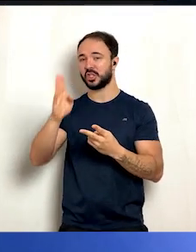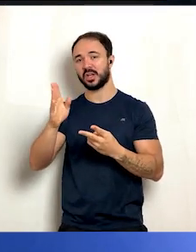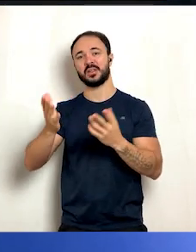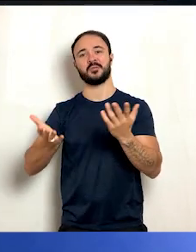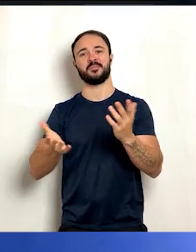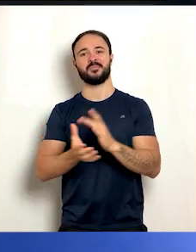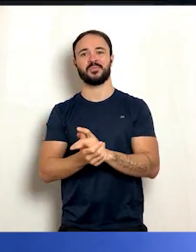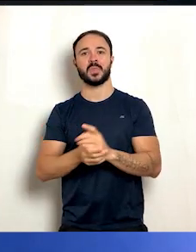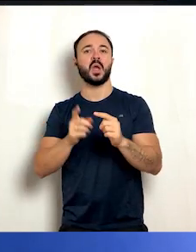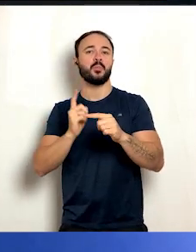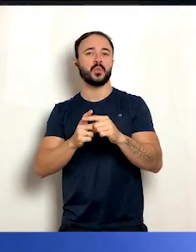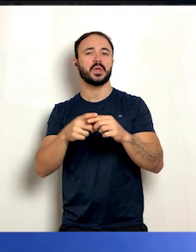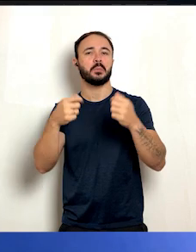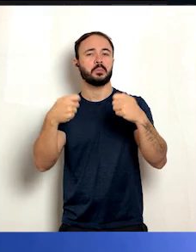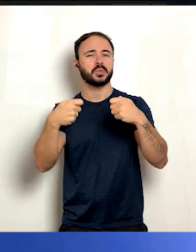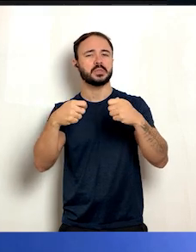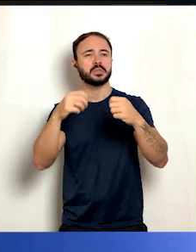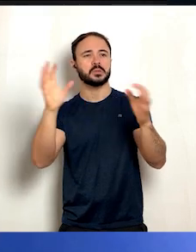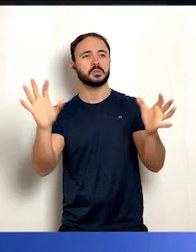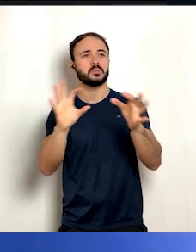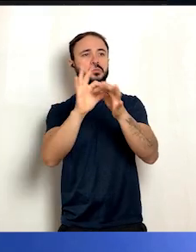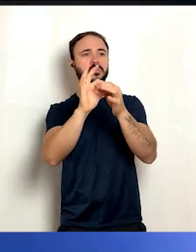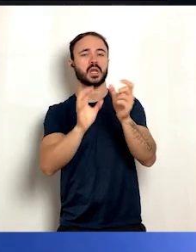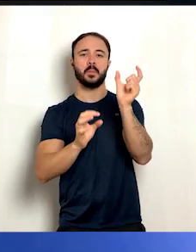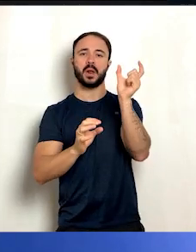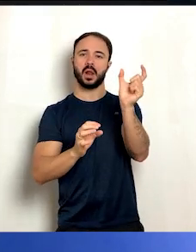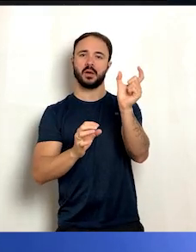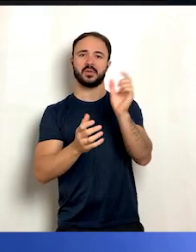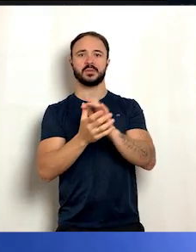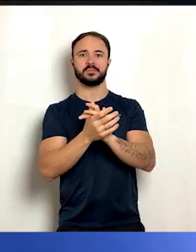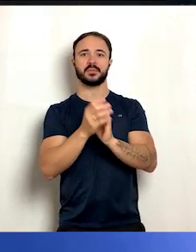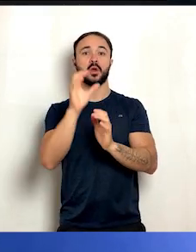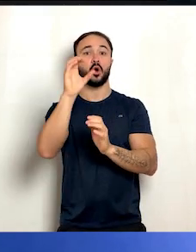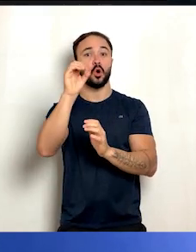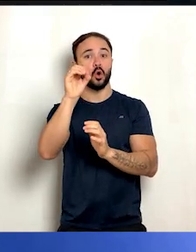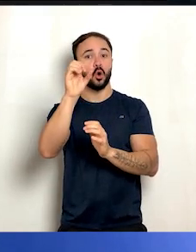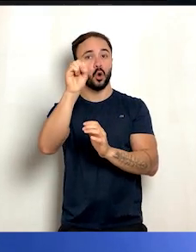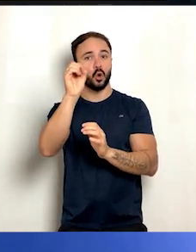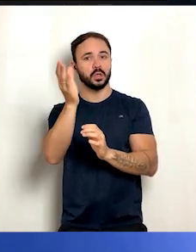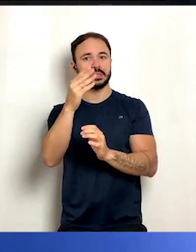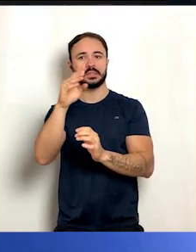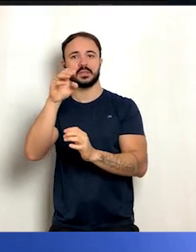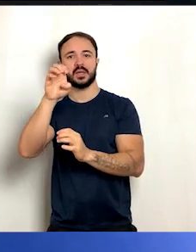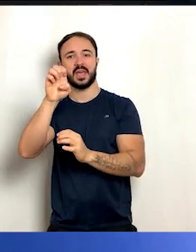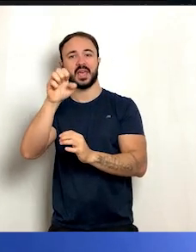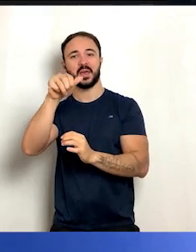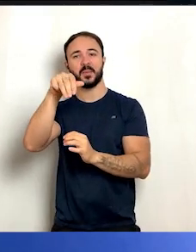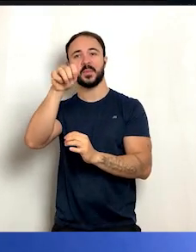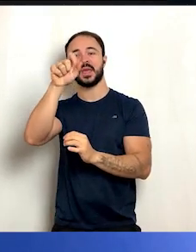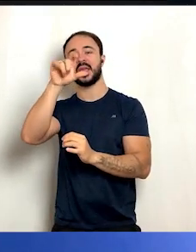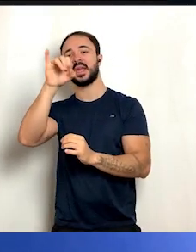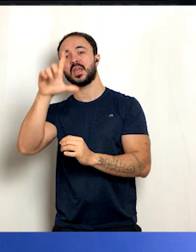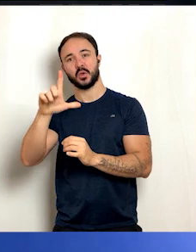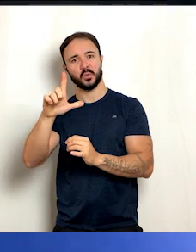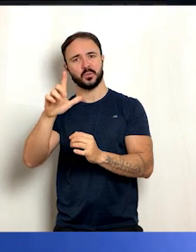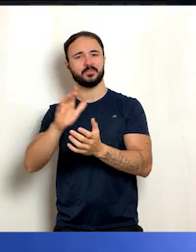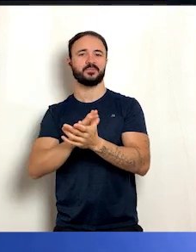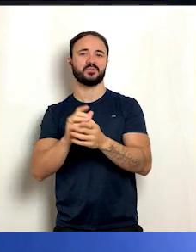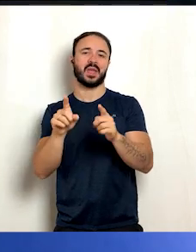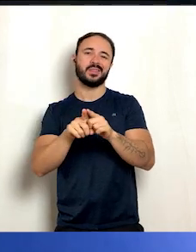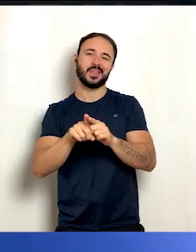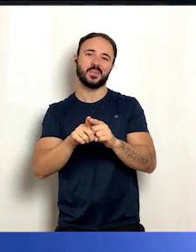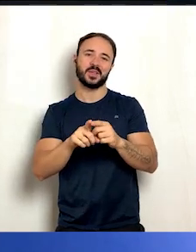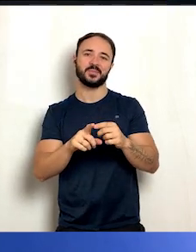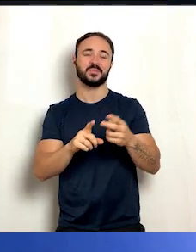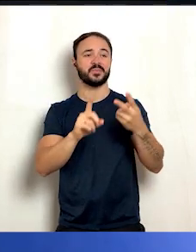sem preposição e outro com preposição. Temos os e-mails sendo complemento sem preposição, portanto, objeto direto,